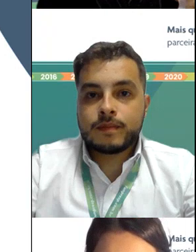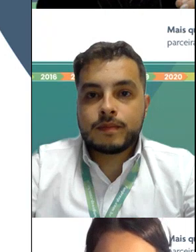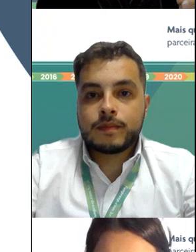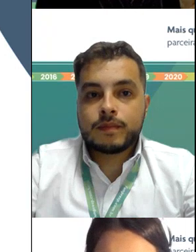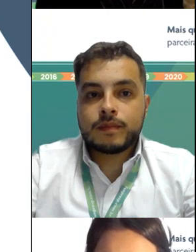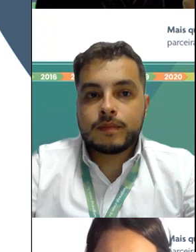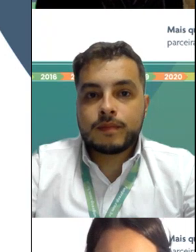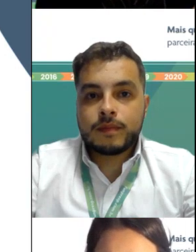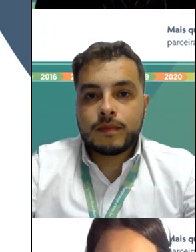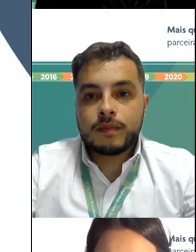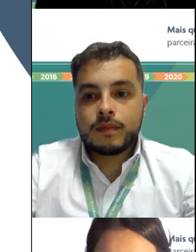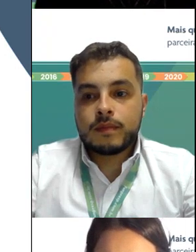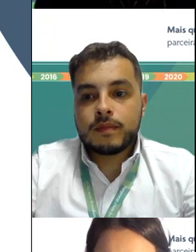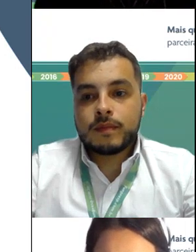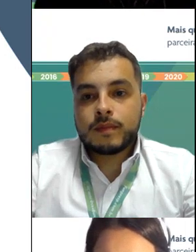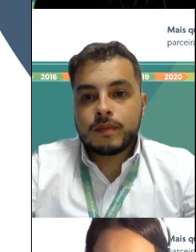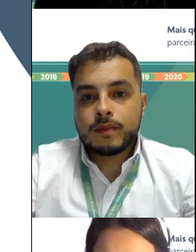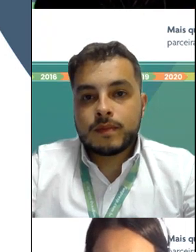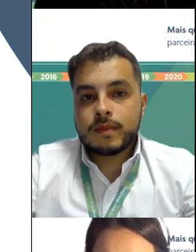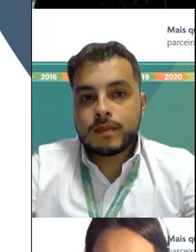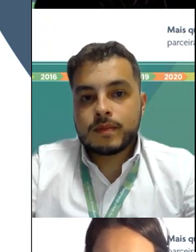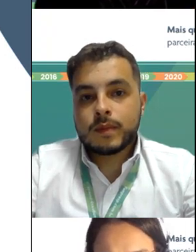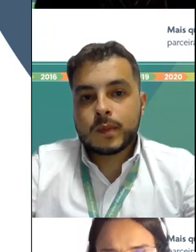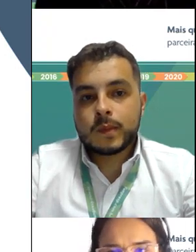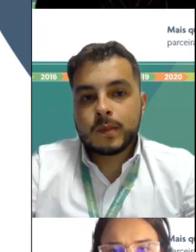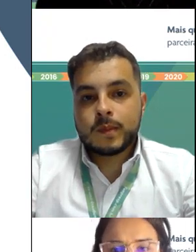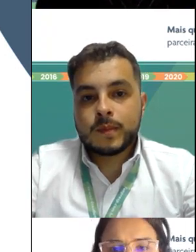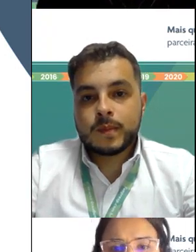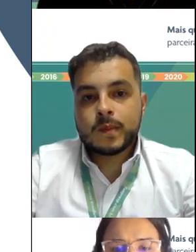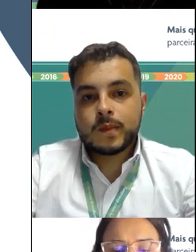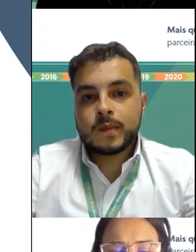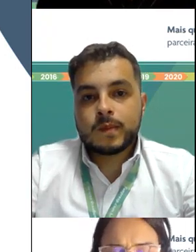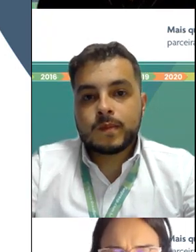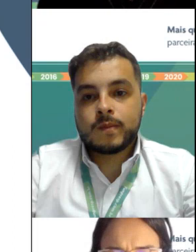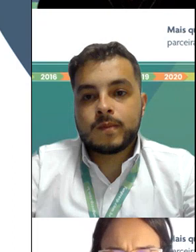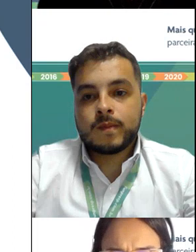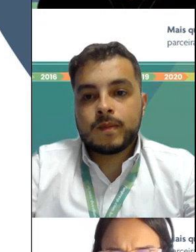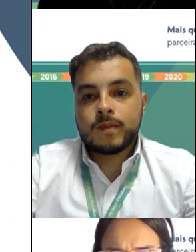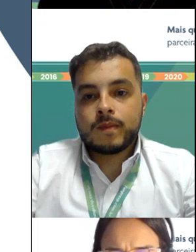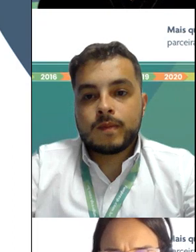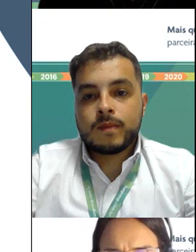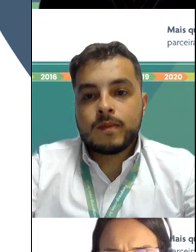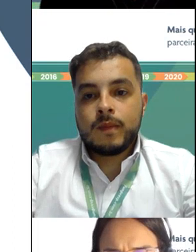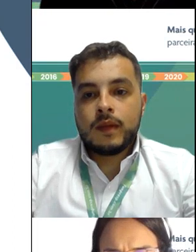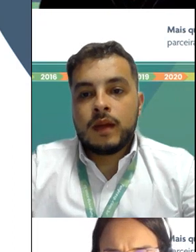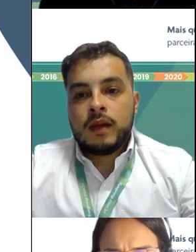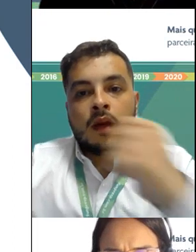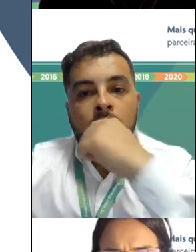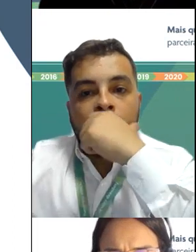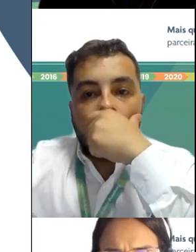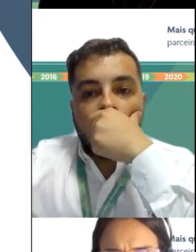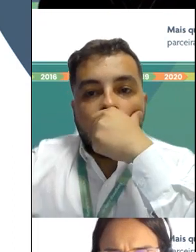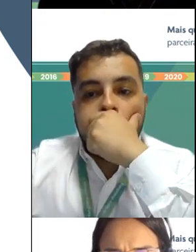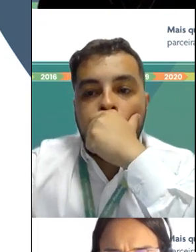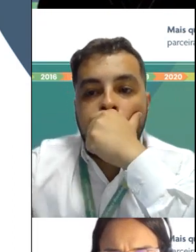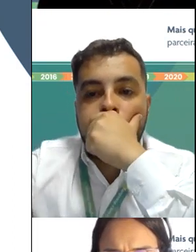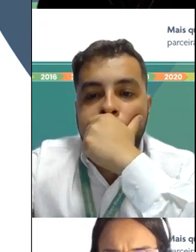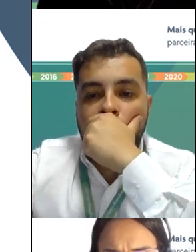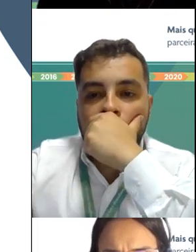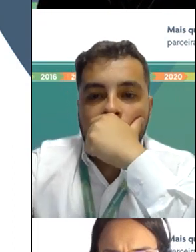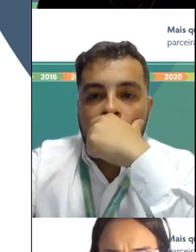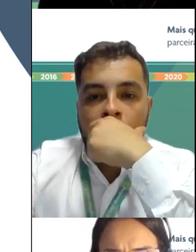participante? A contribuição é definida em lei. Então, a gente pega a remuneração deste participante, a remuneração bruta,